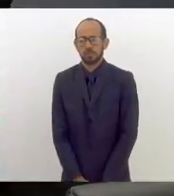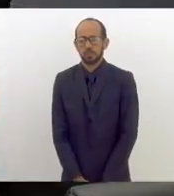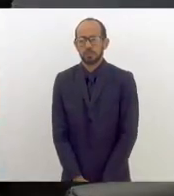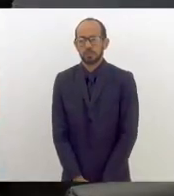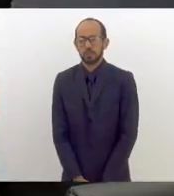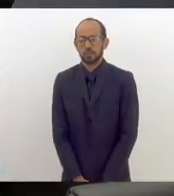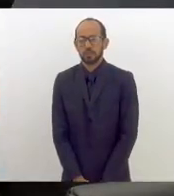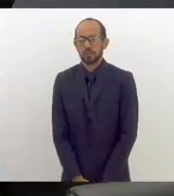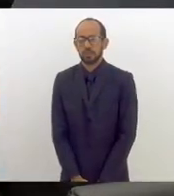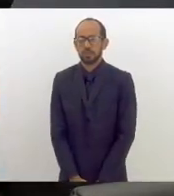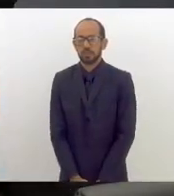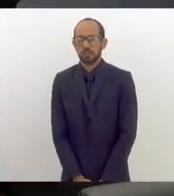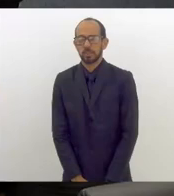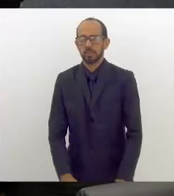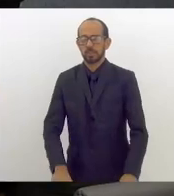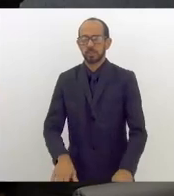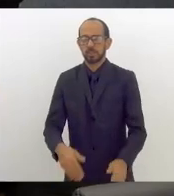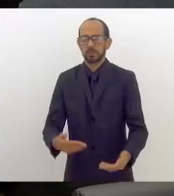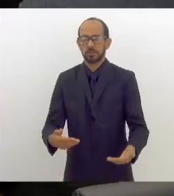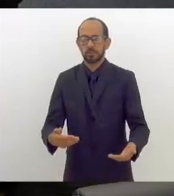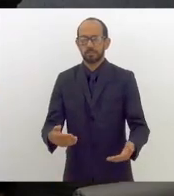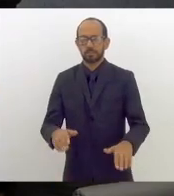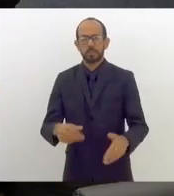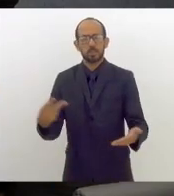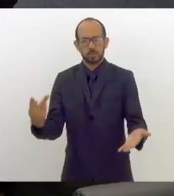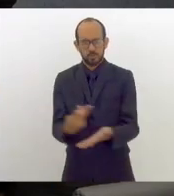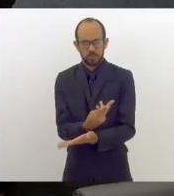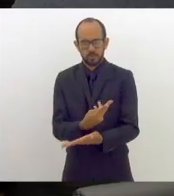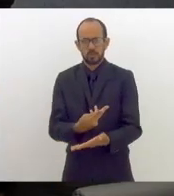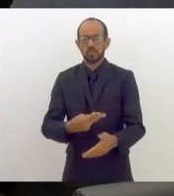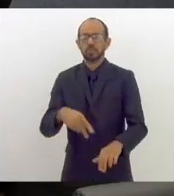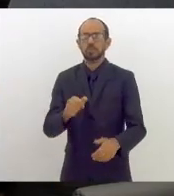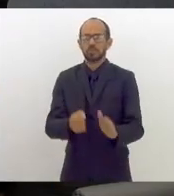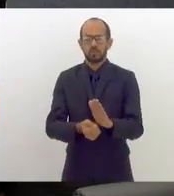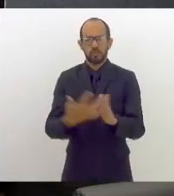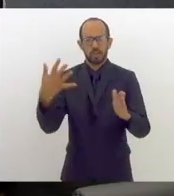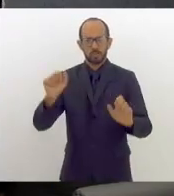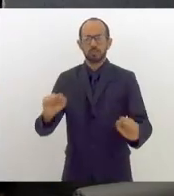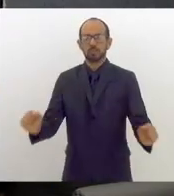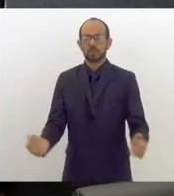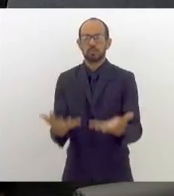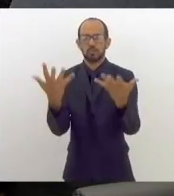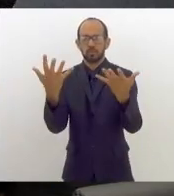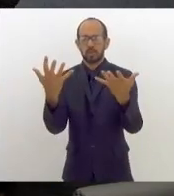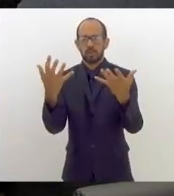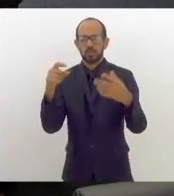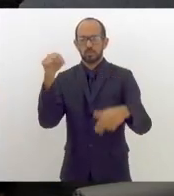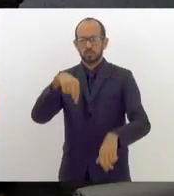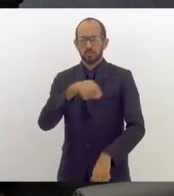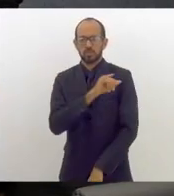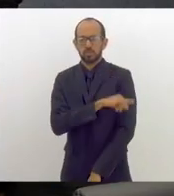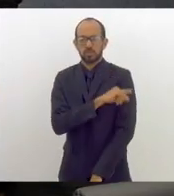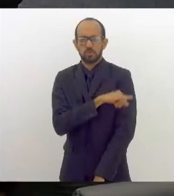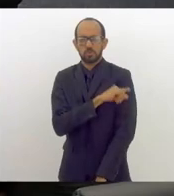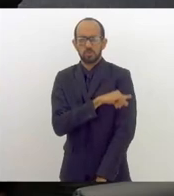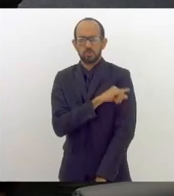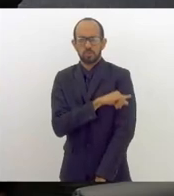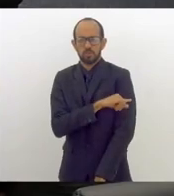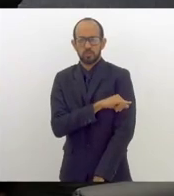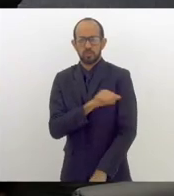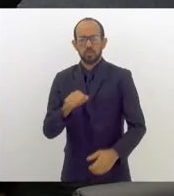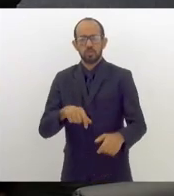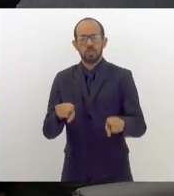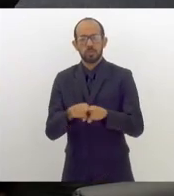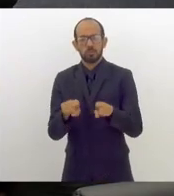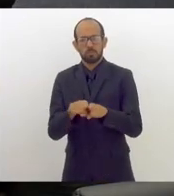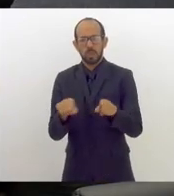hoje nesse mesmo horário está acontecendo vários eventos no estado do Rio de Janeiro inclusive eventos para os deputados